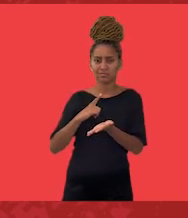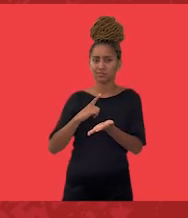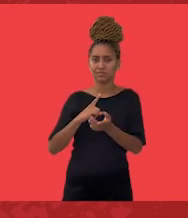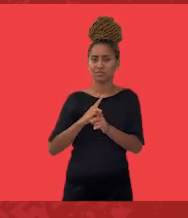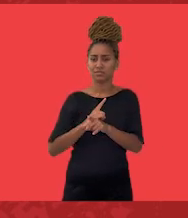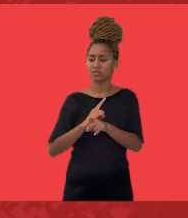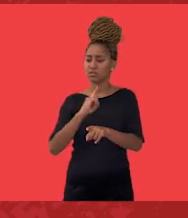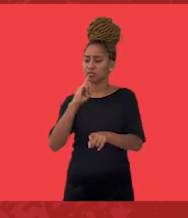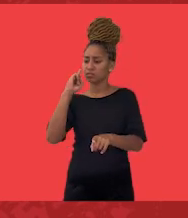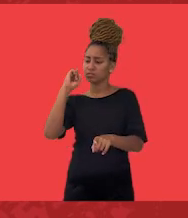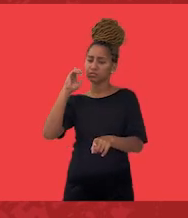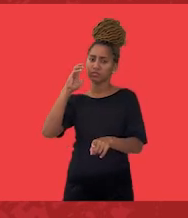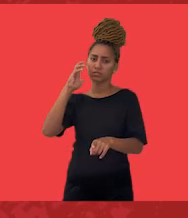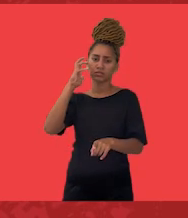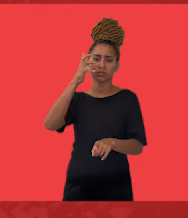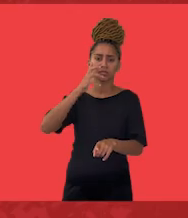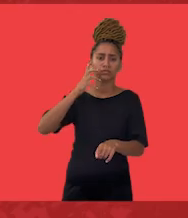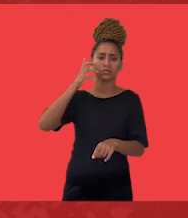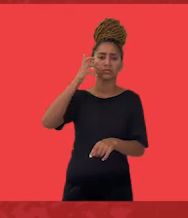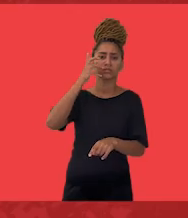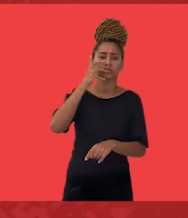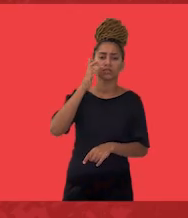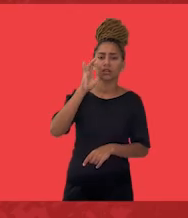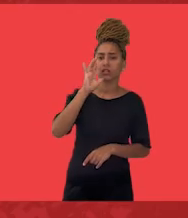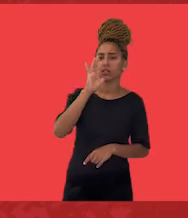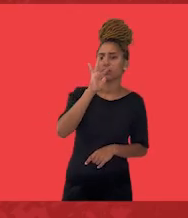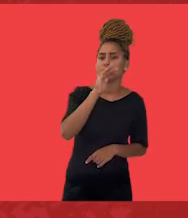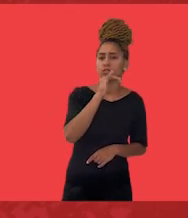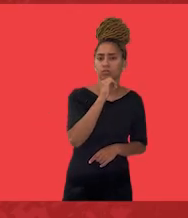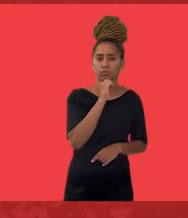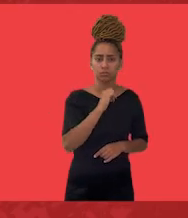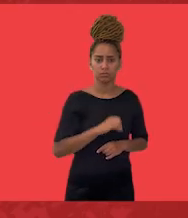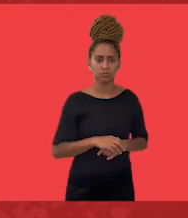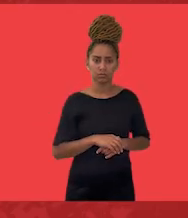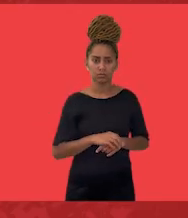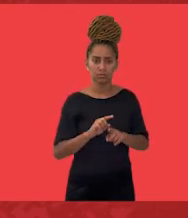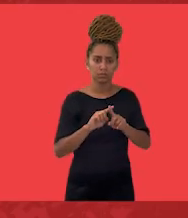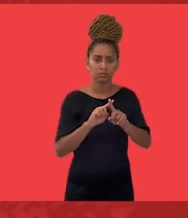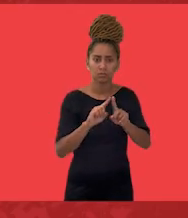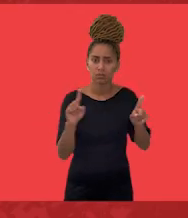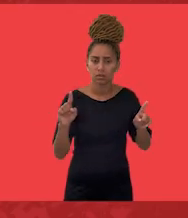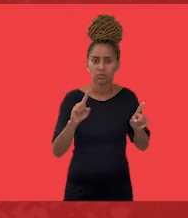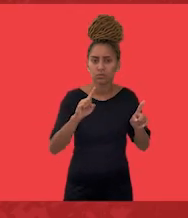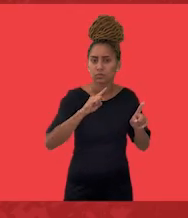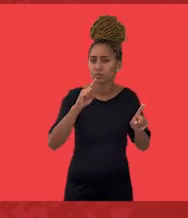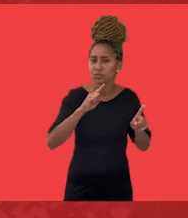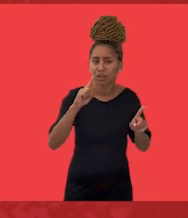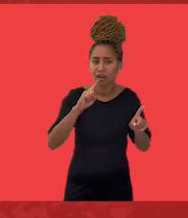E partirá amanhã para a América do Norte, lá observará mudo e incrédulo a